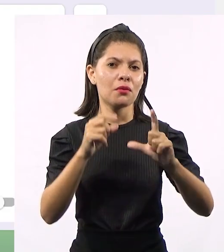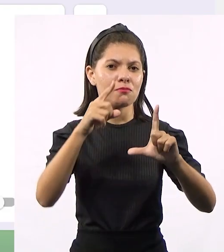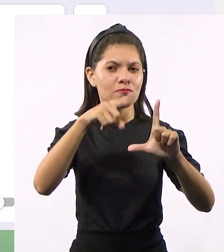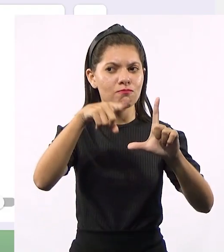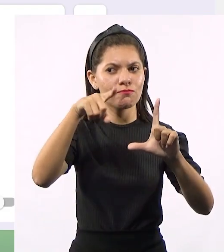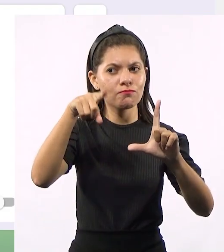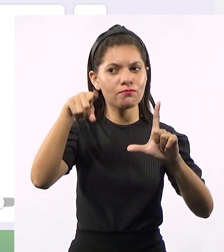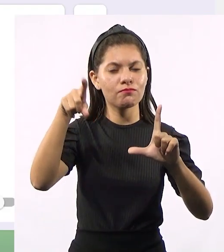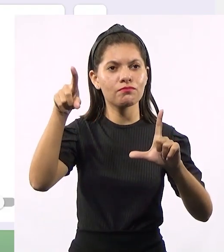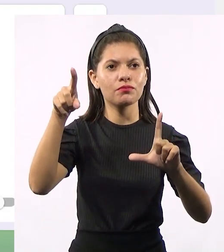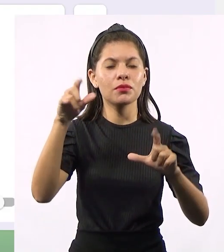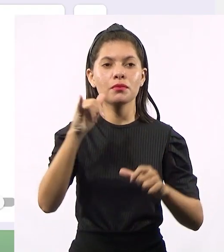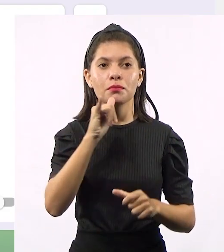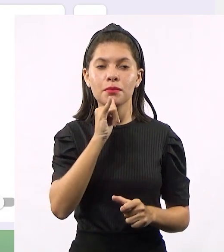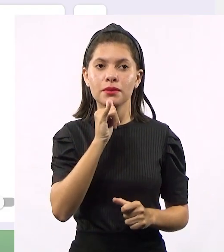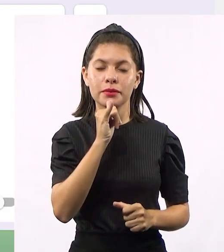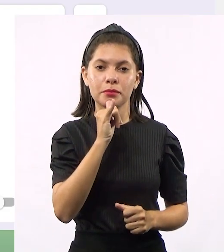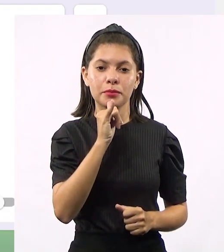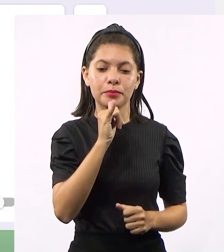exemplo,